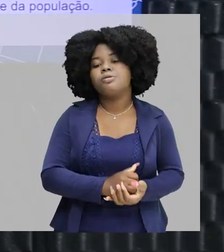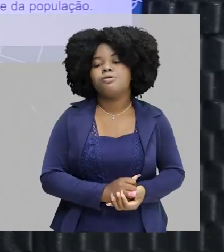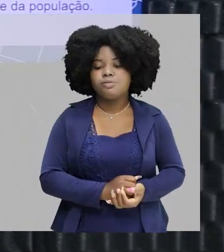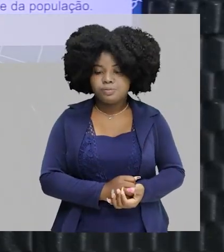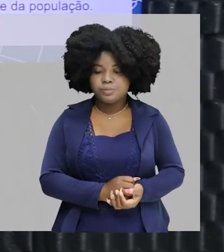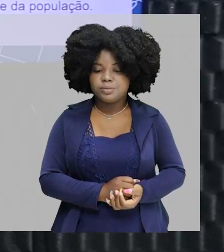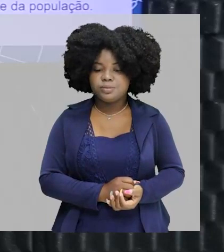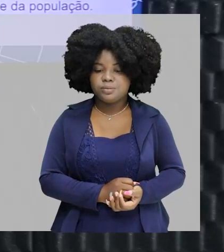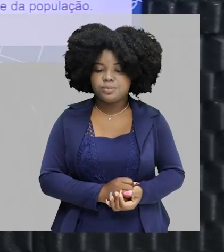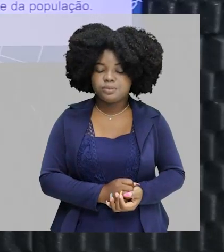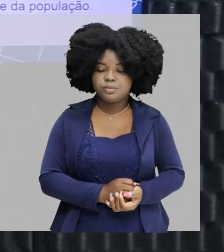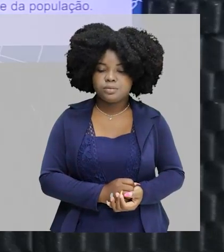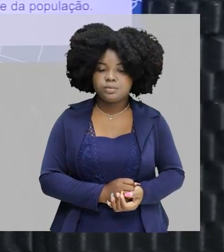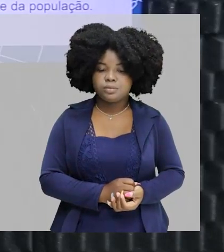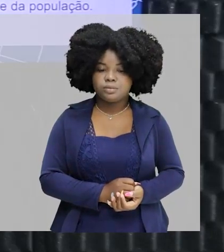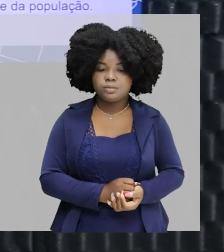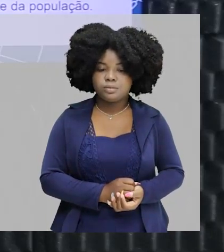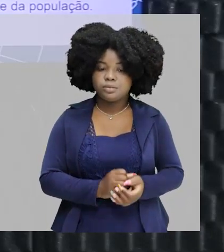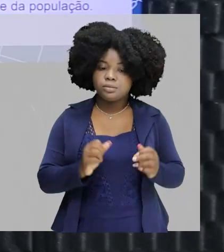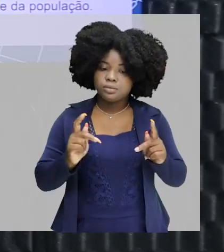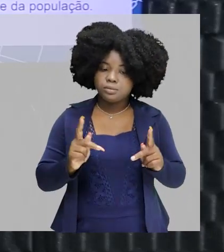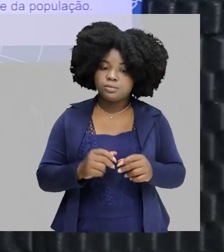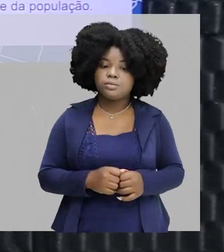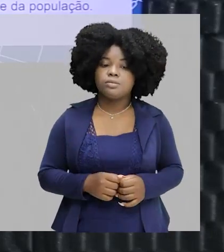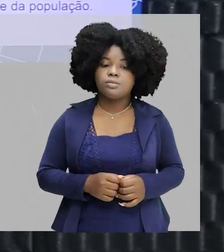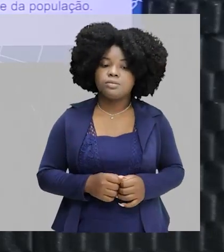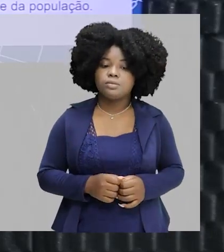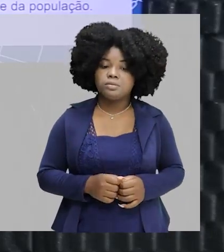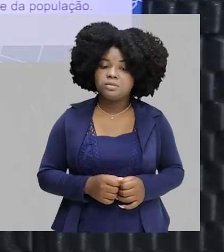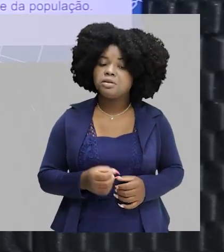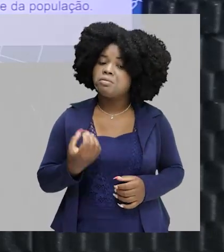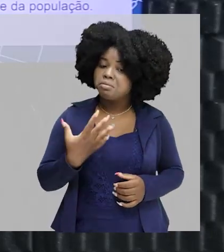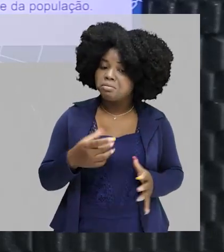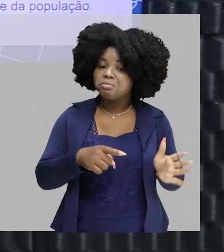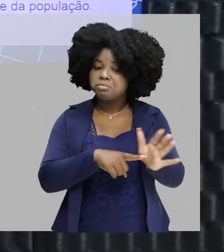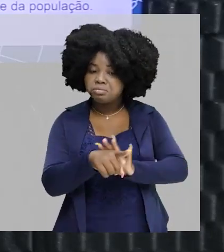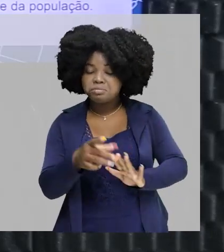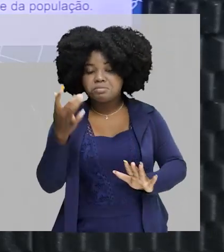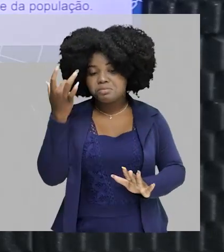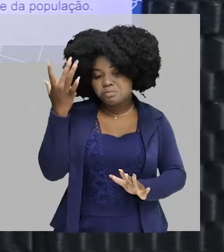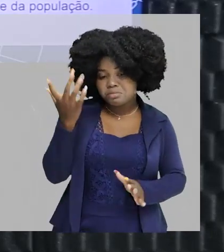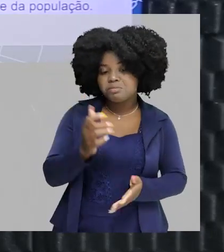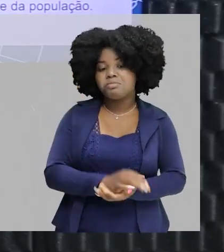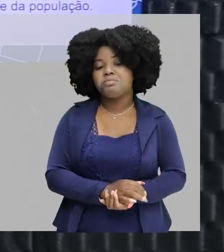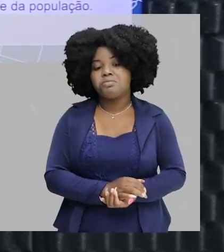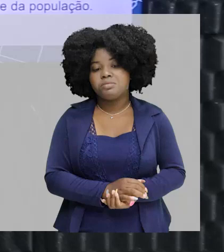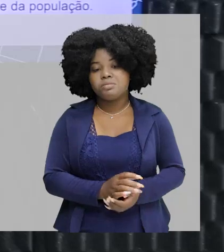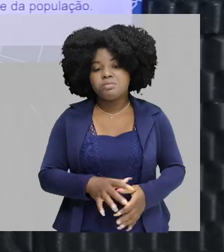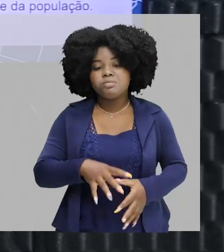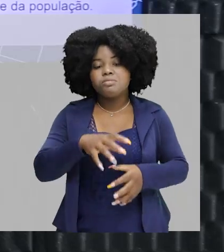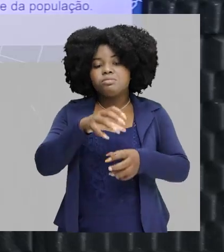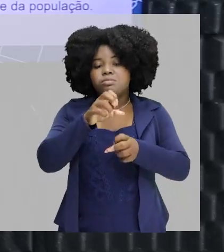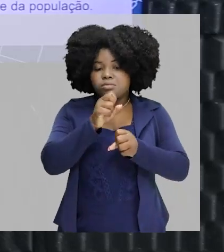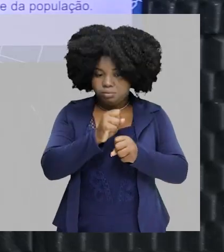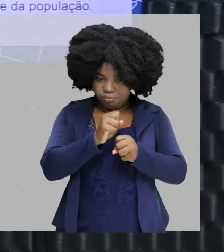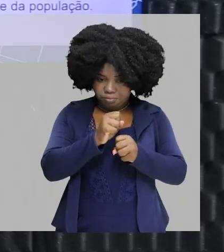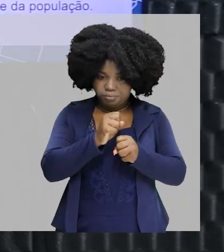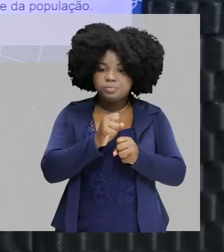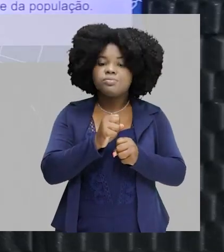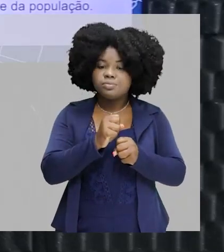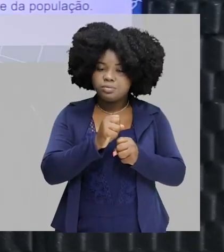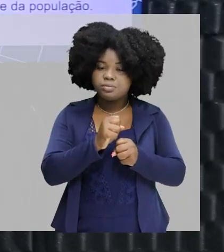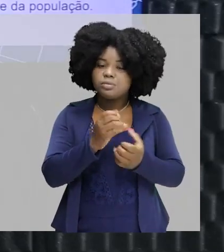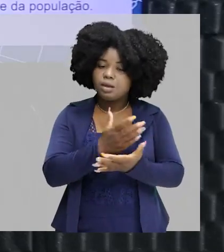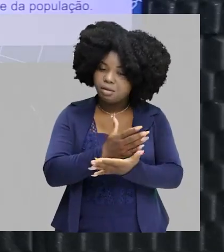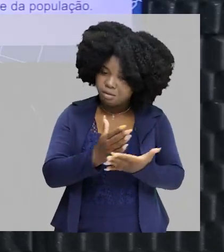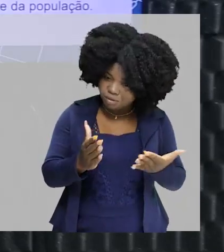de mortalidade. Beleza? Olha quanta coisa bacana nessa questão. Então, ó, dá aquela respirada.